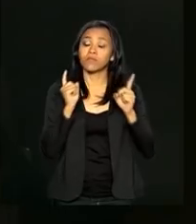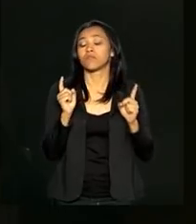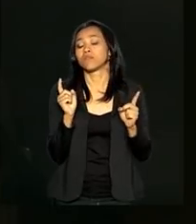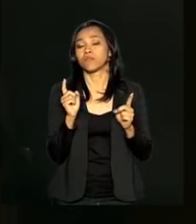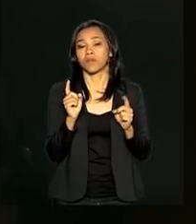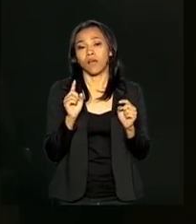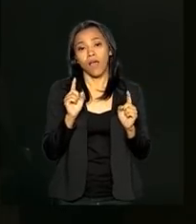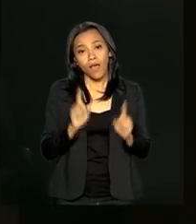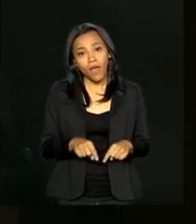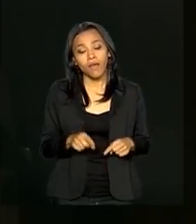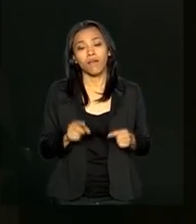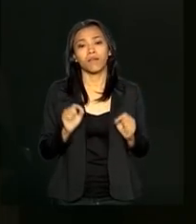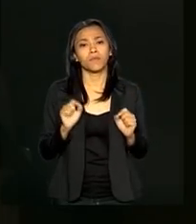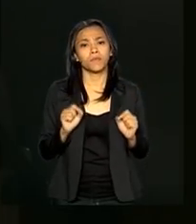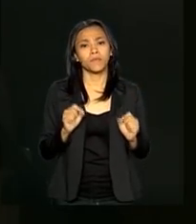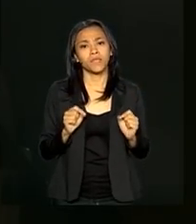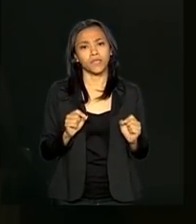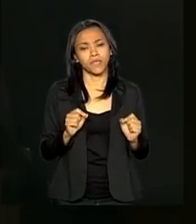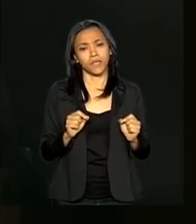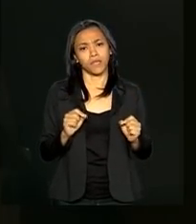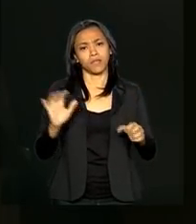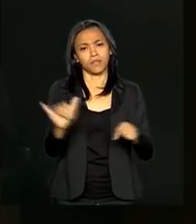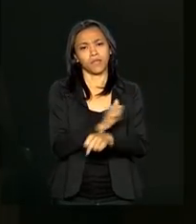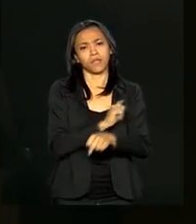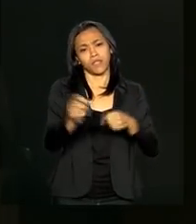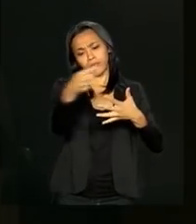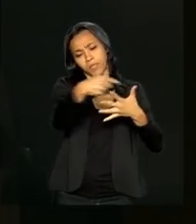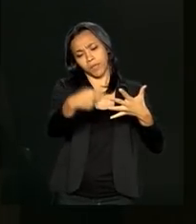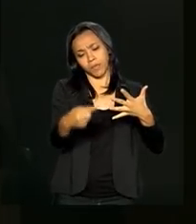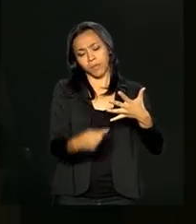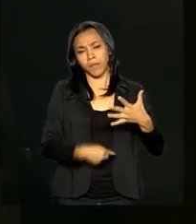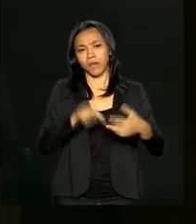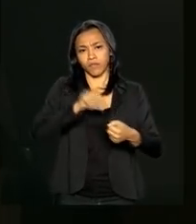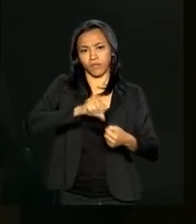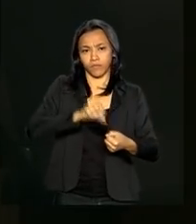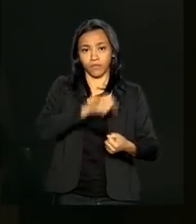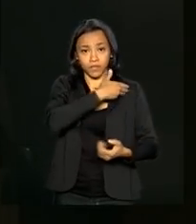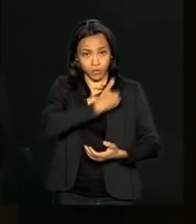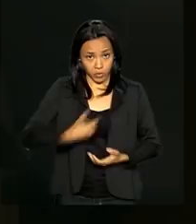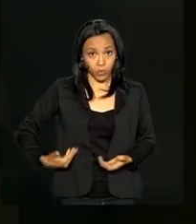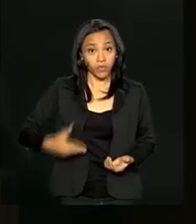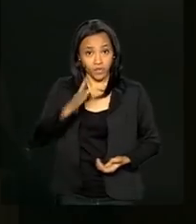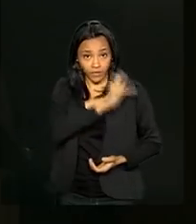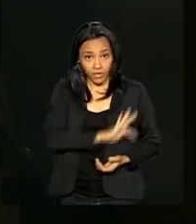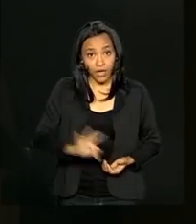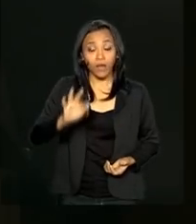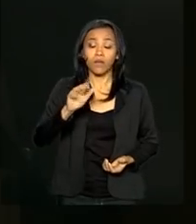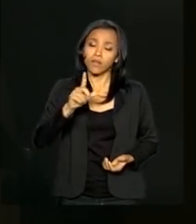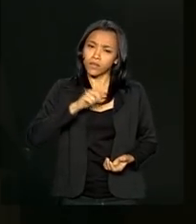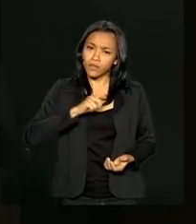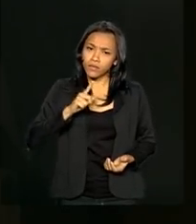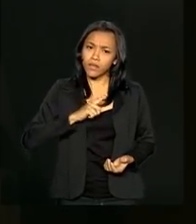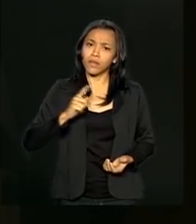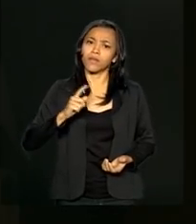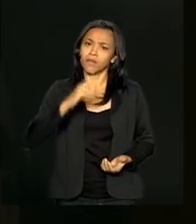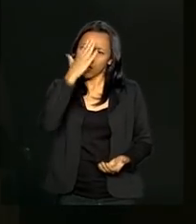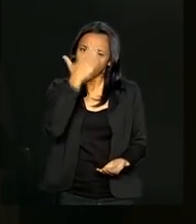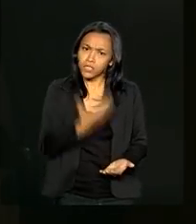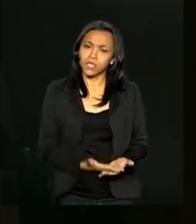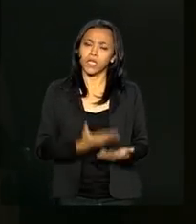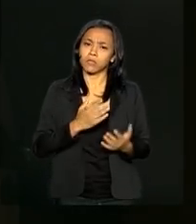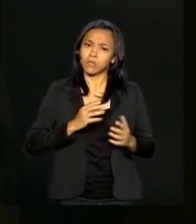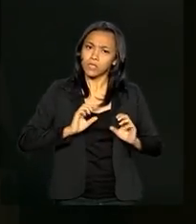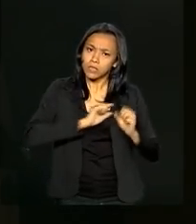a iniciativas exercidas pelo Governo Federal que também tem apostado em eficiência e